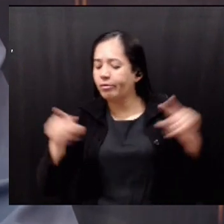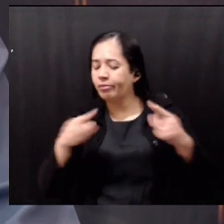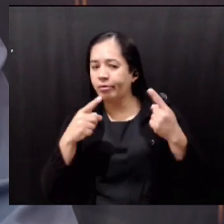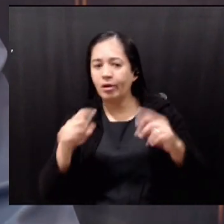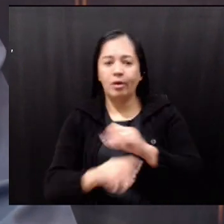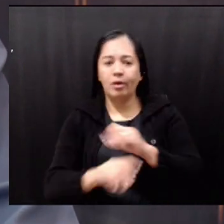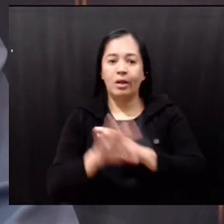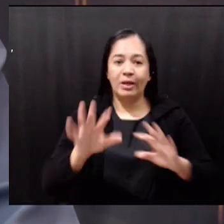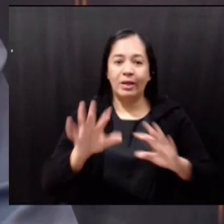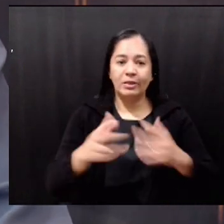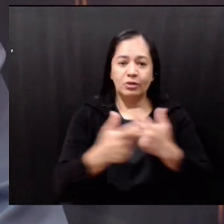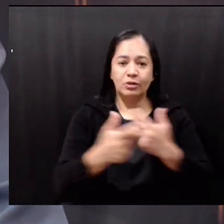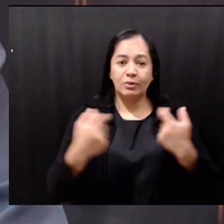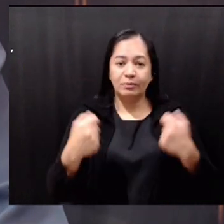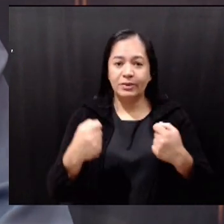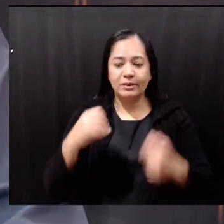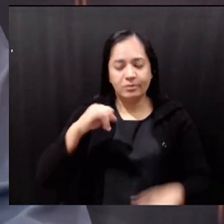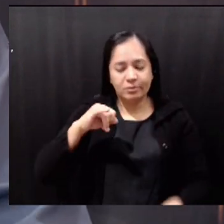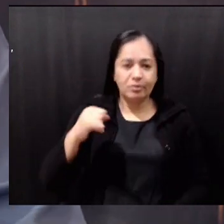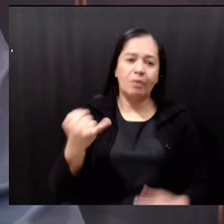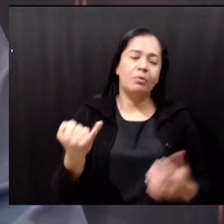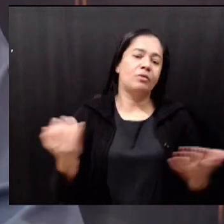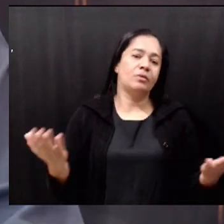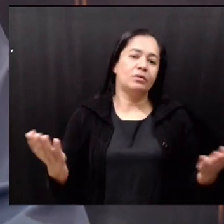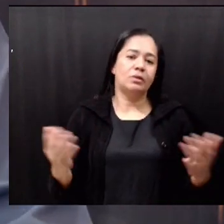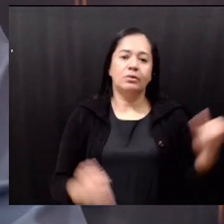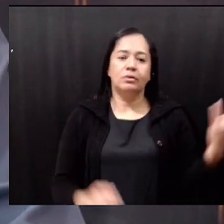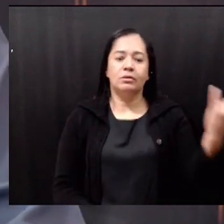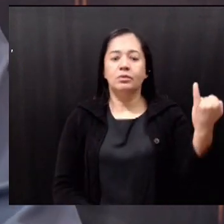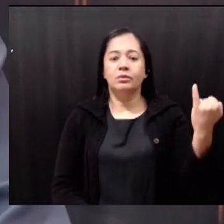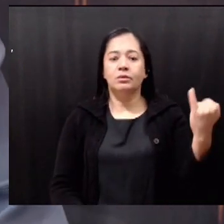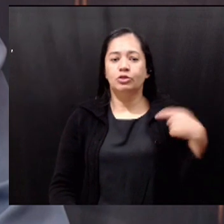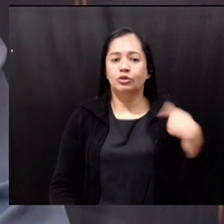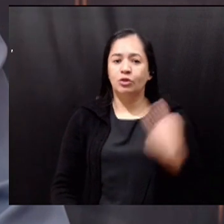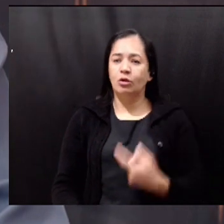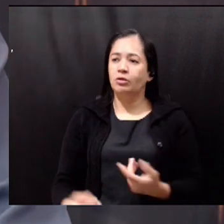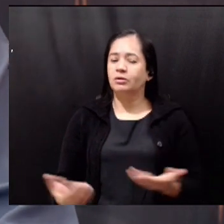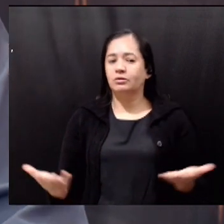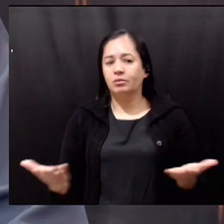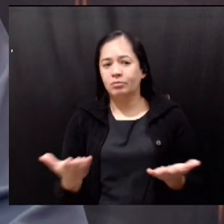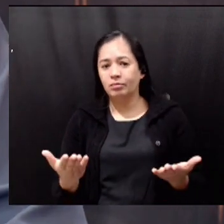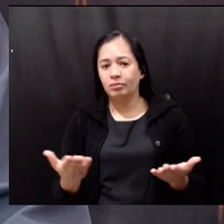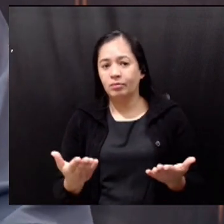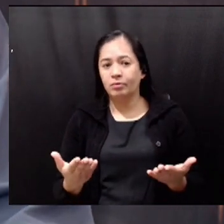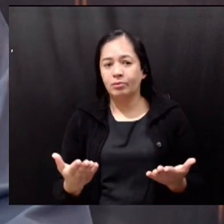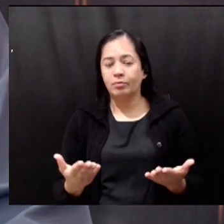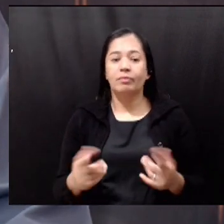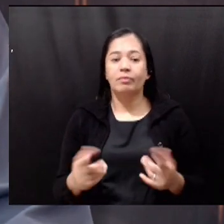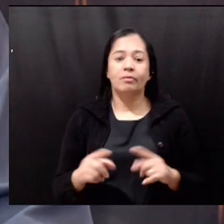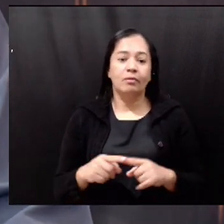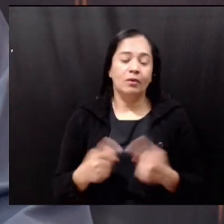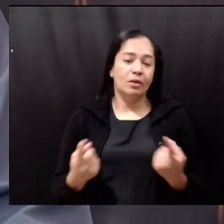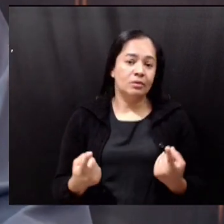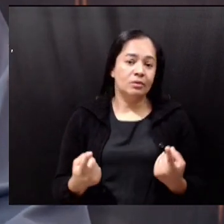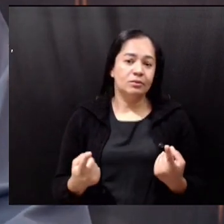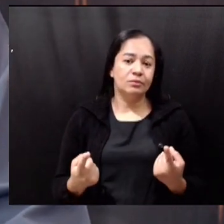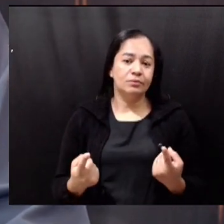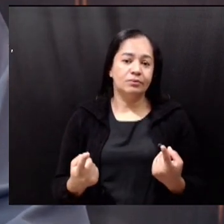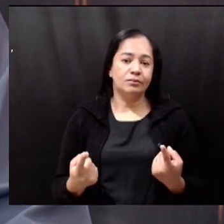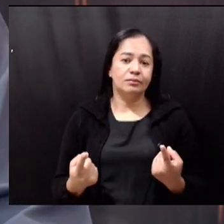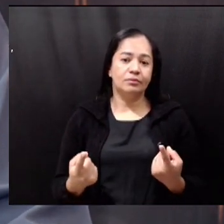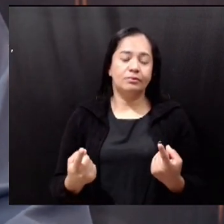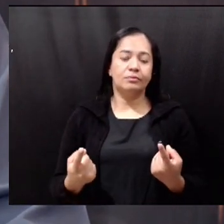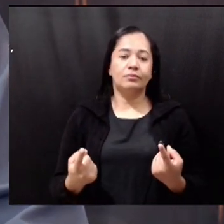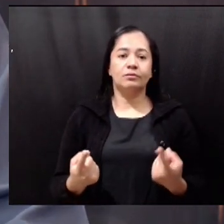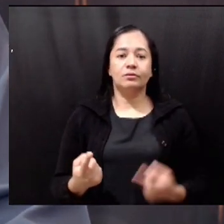ser aproveitadas, né? É Uhum. muito importante, né? A gente se atualizar, curtir uma música. Só que eh, quando